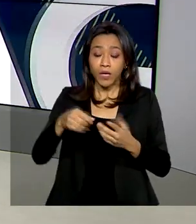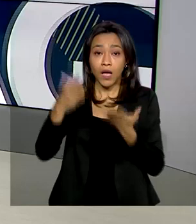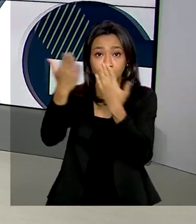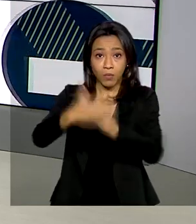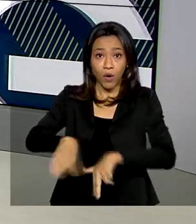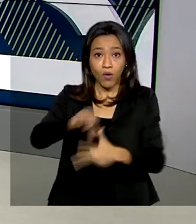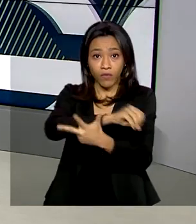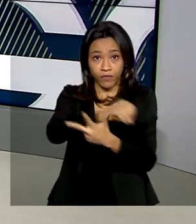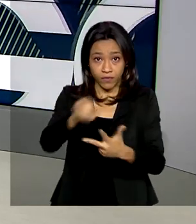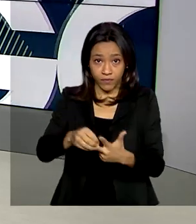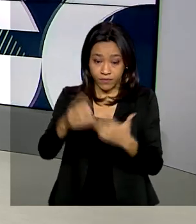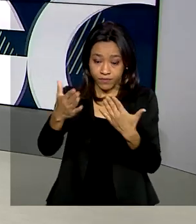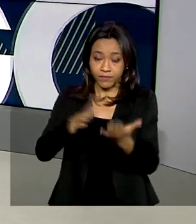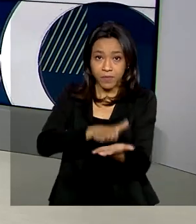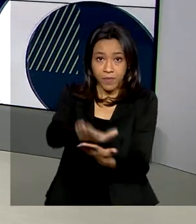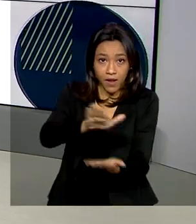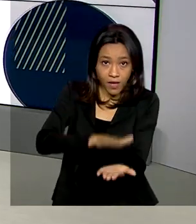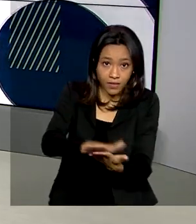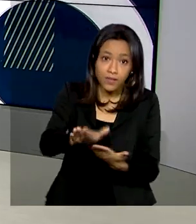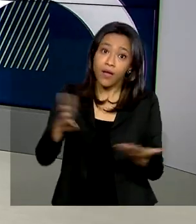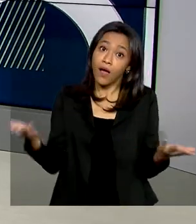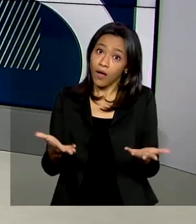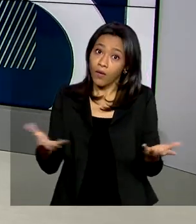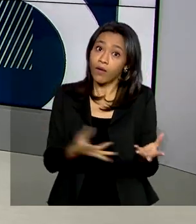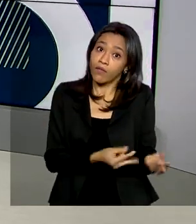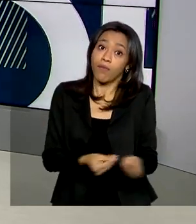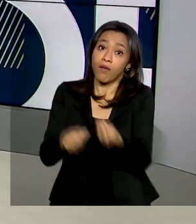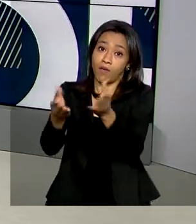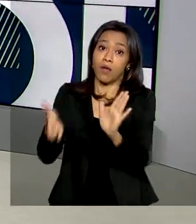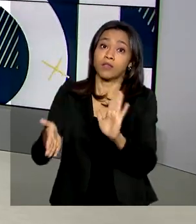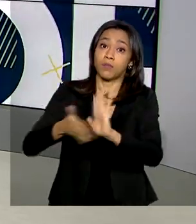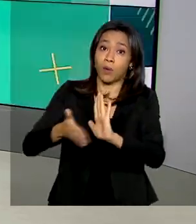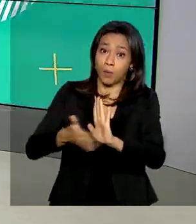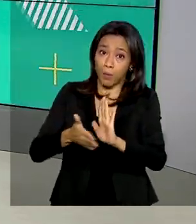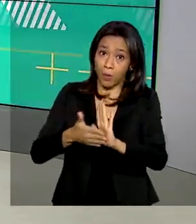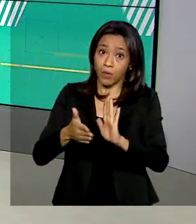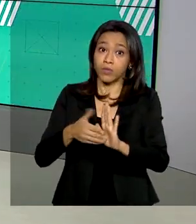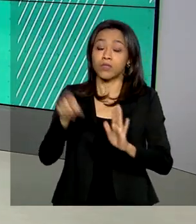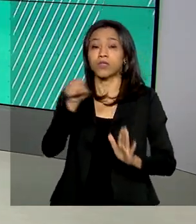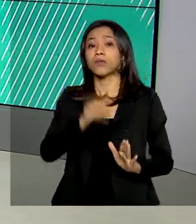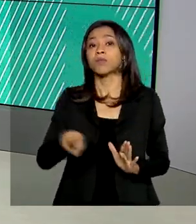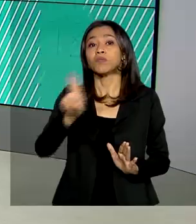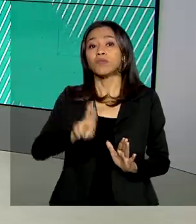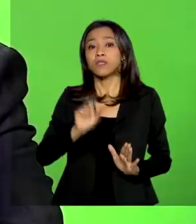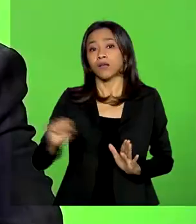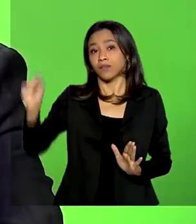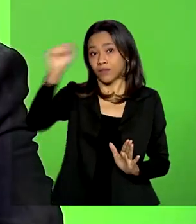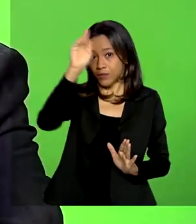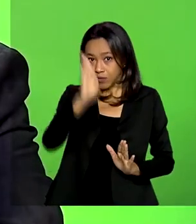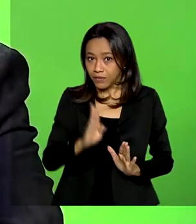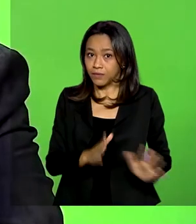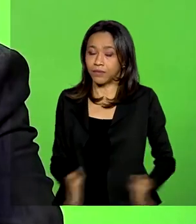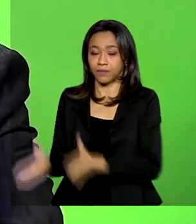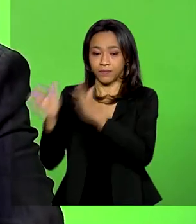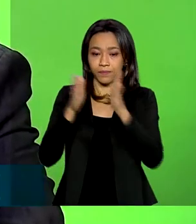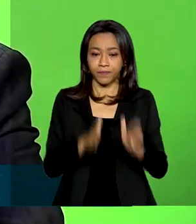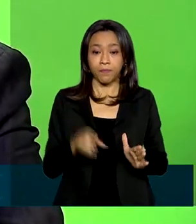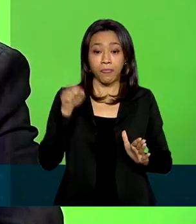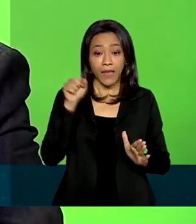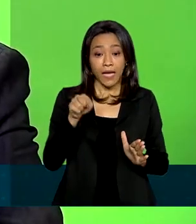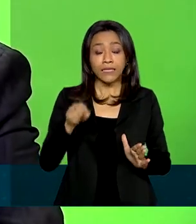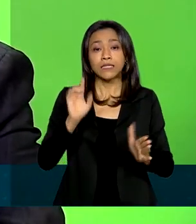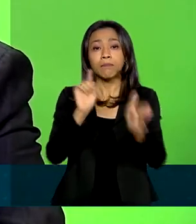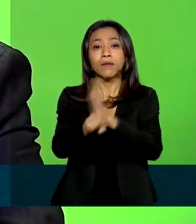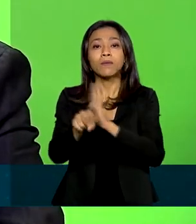novembro agora o mec vai levar a proposta para as entidades de ensino do país tô sem crédito serviu